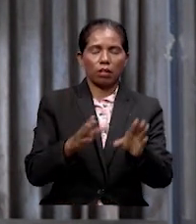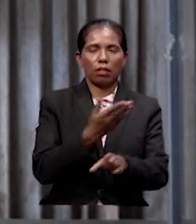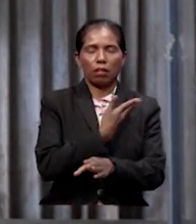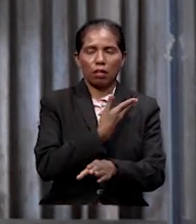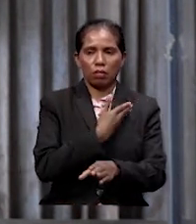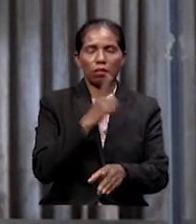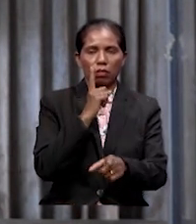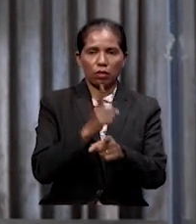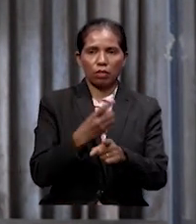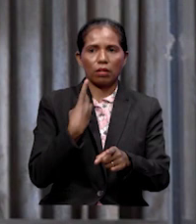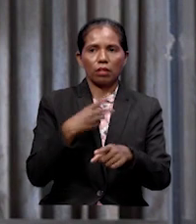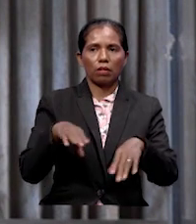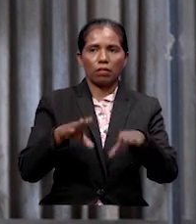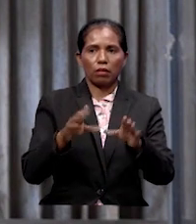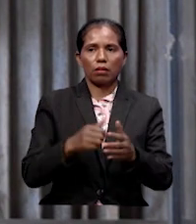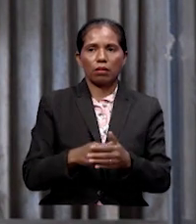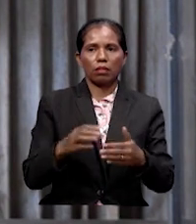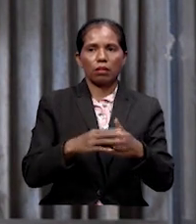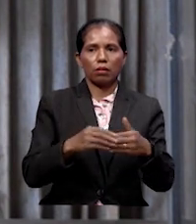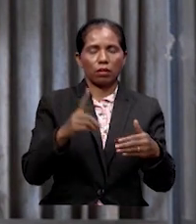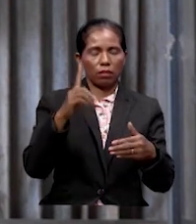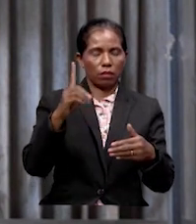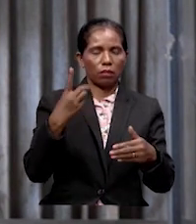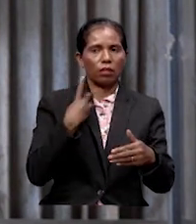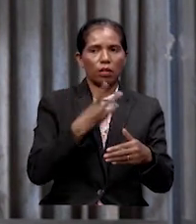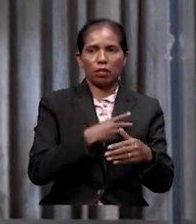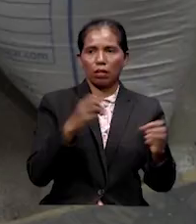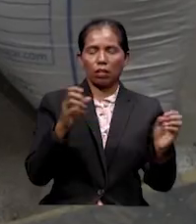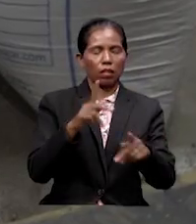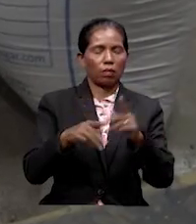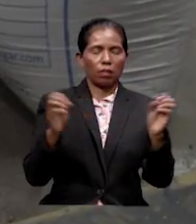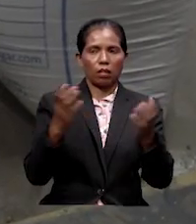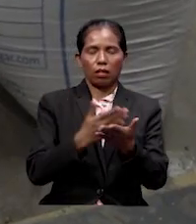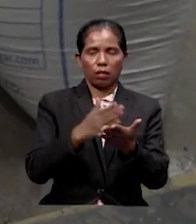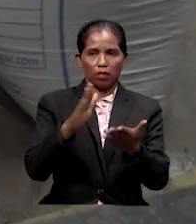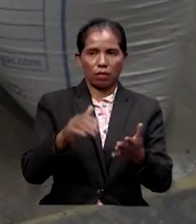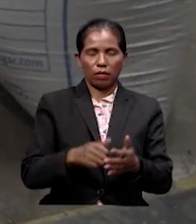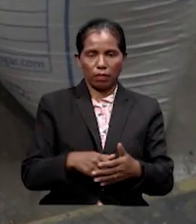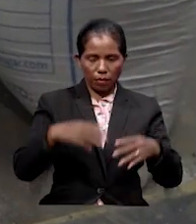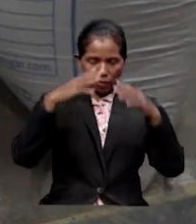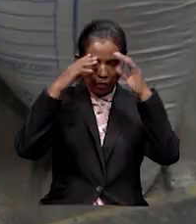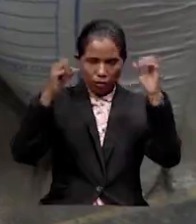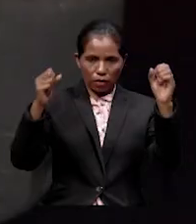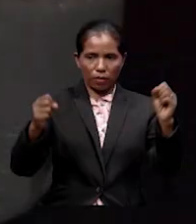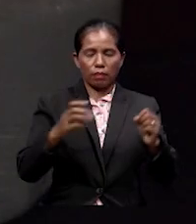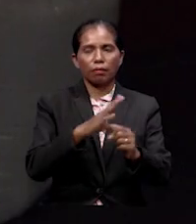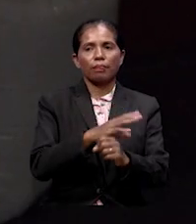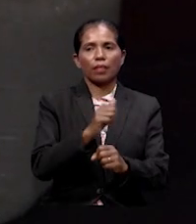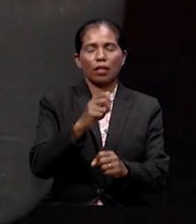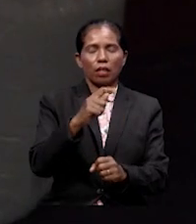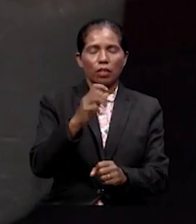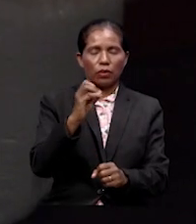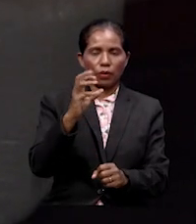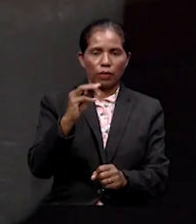Ita fan later sa dolarus talaheta. Emala sosa ne. Presidente Tane Consumidor Antonio Ramos da